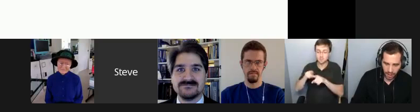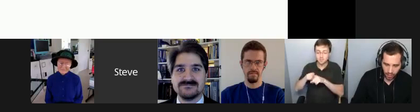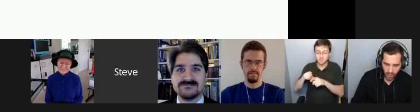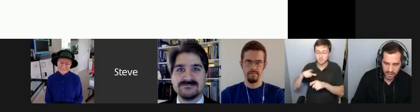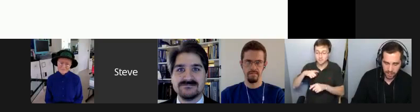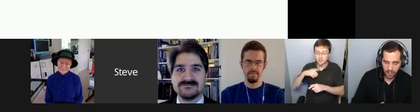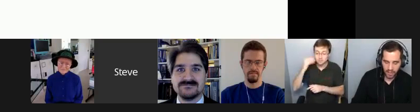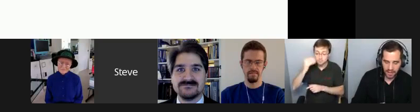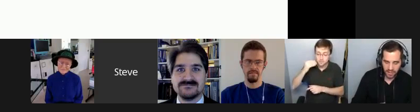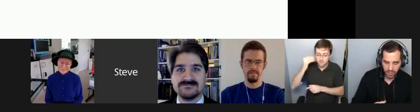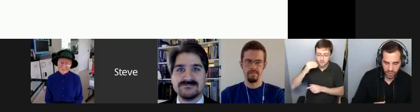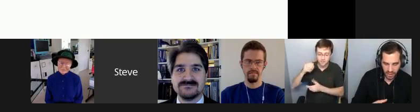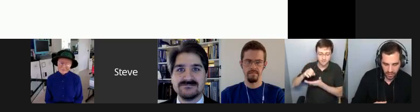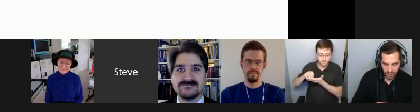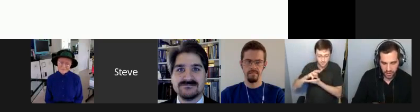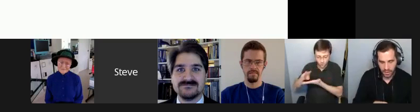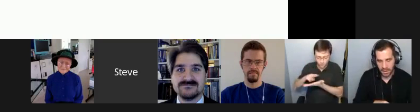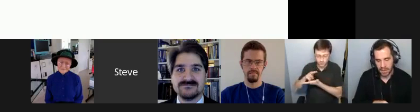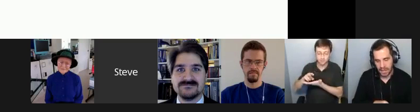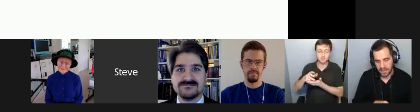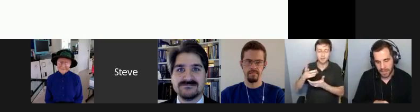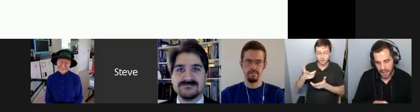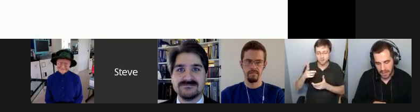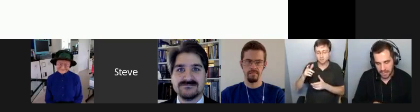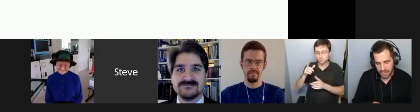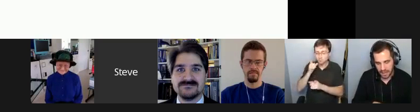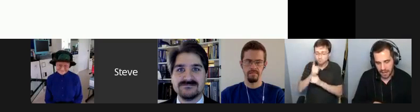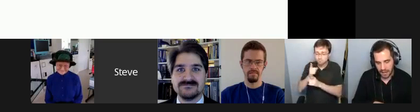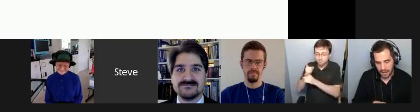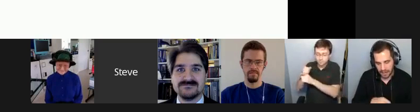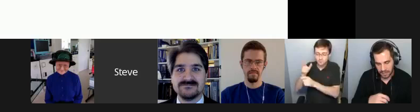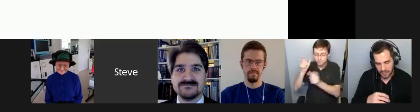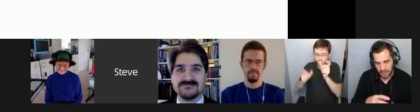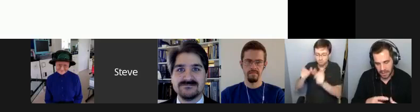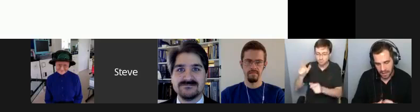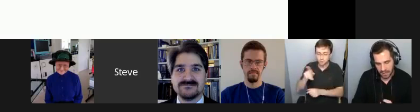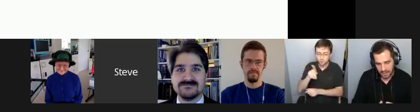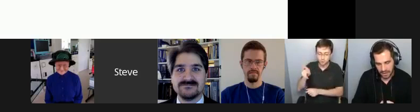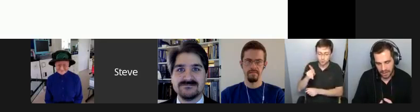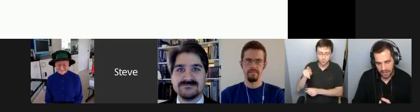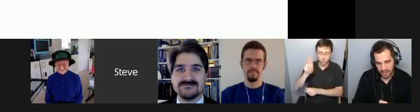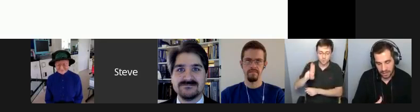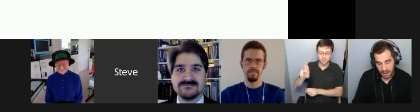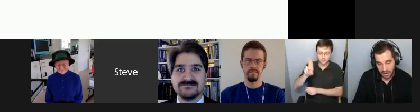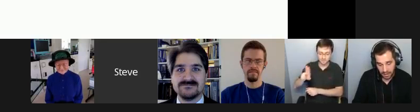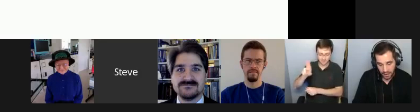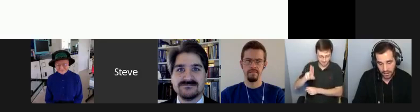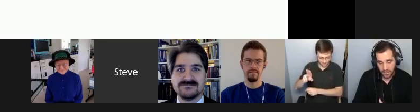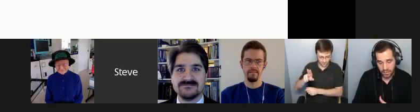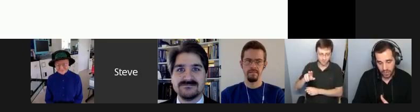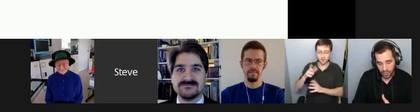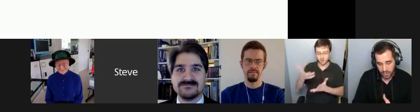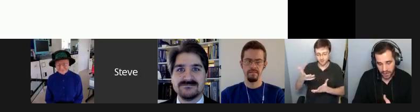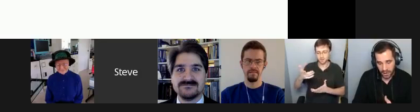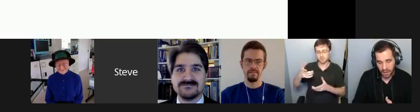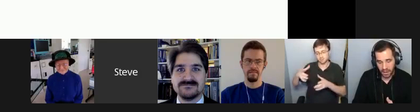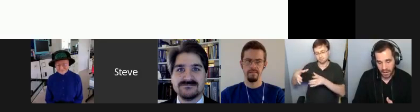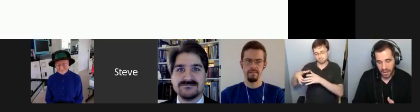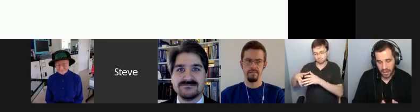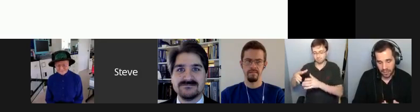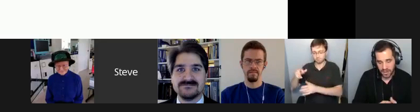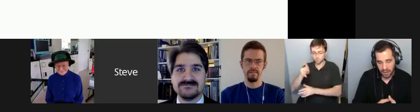Então, o conhecimento desses sujeitos e as experiências que eles têm